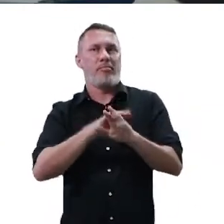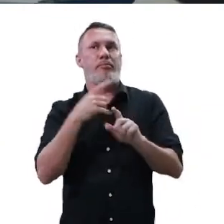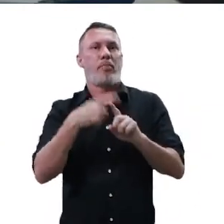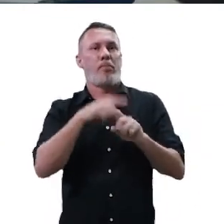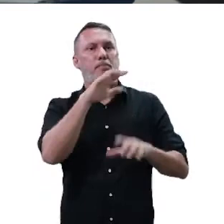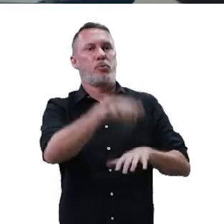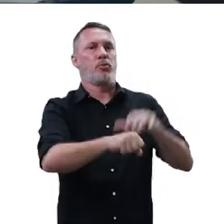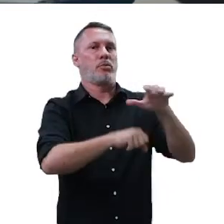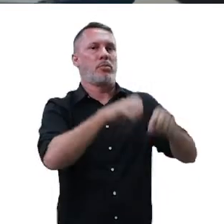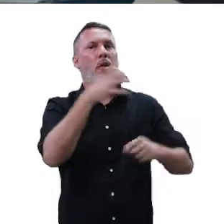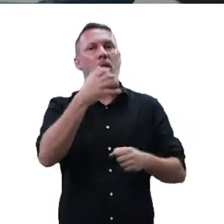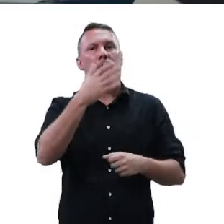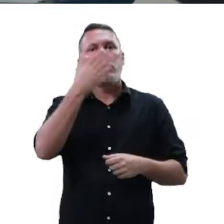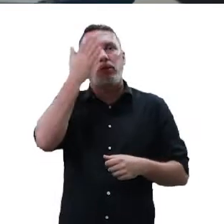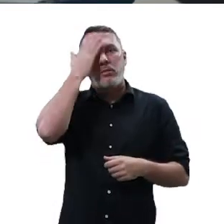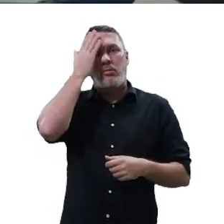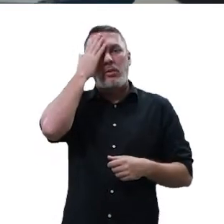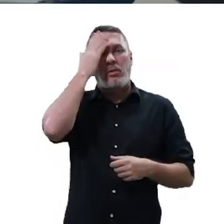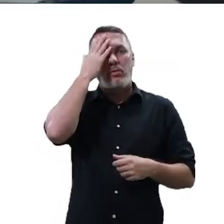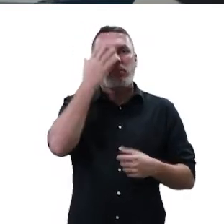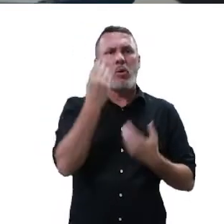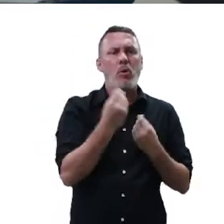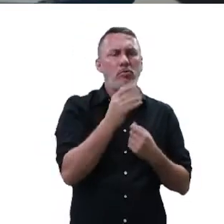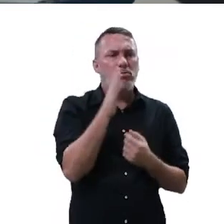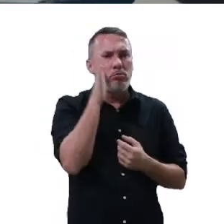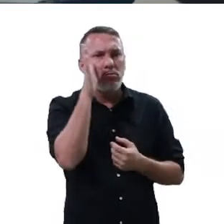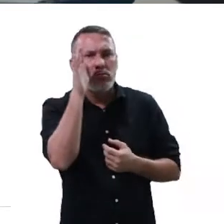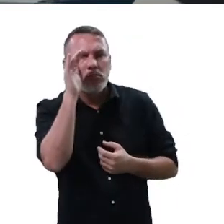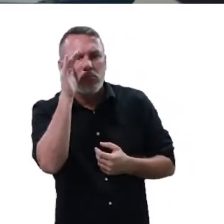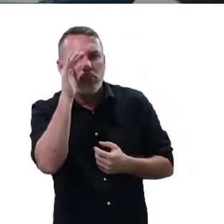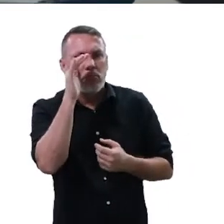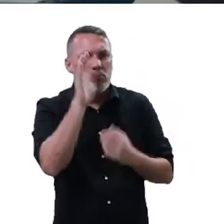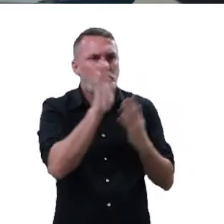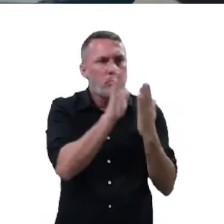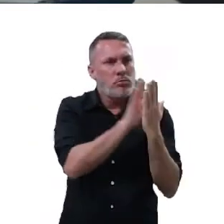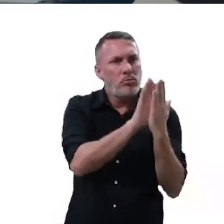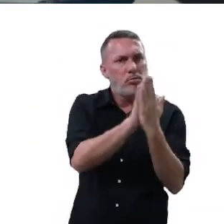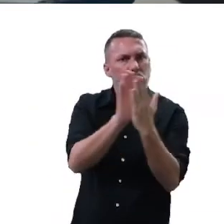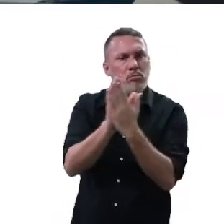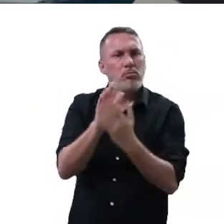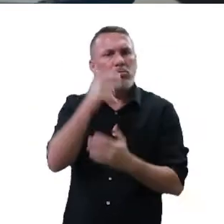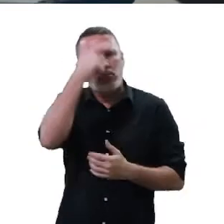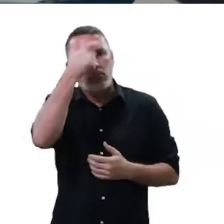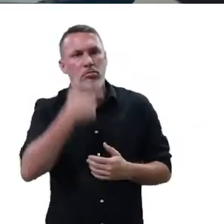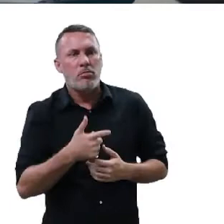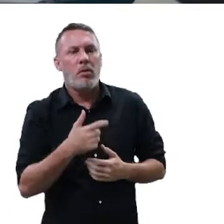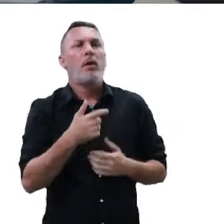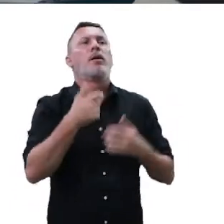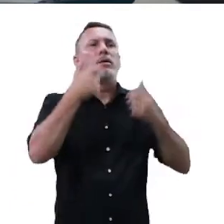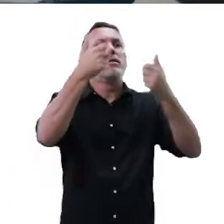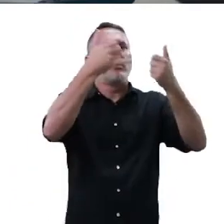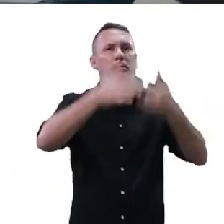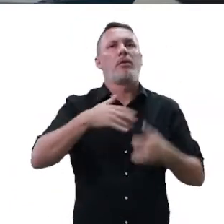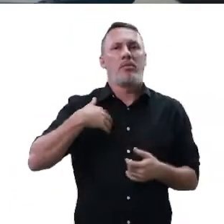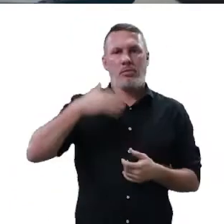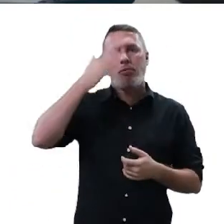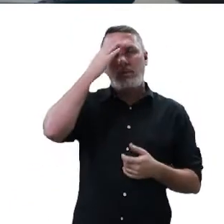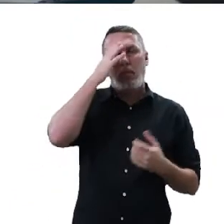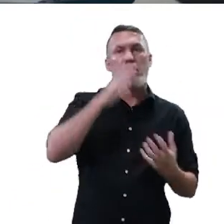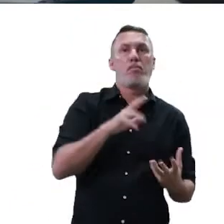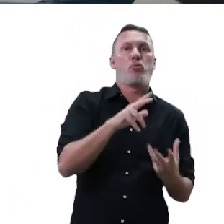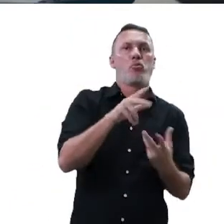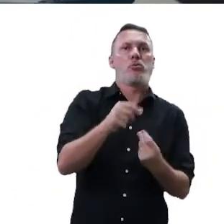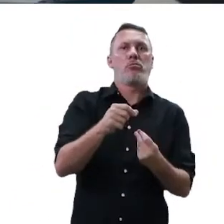eles iam atrás de buscas empíricas, digamos assim, ou seja, elementos empíricos para